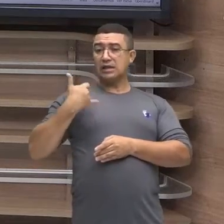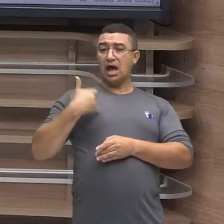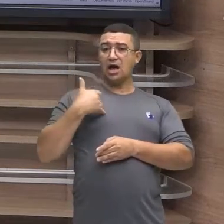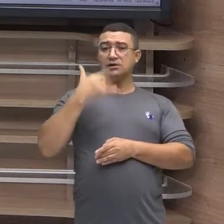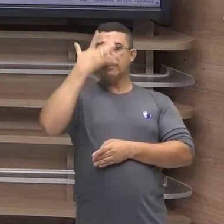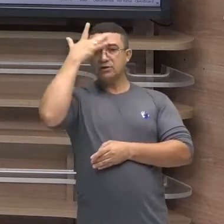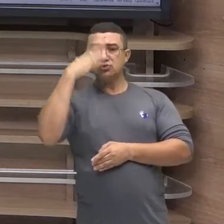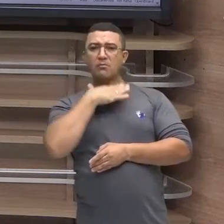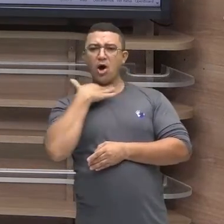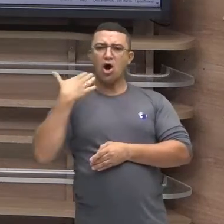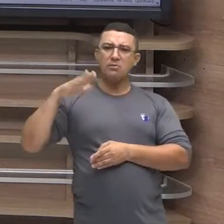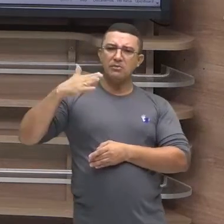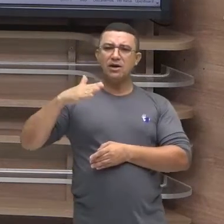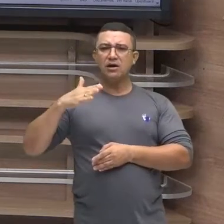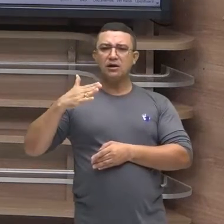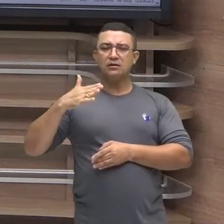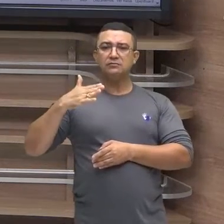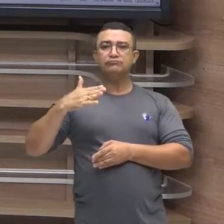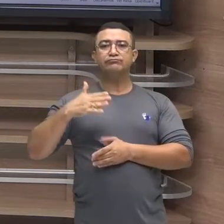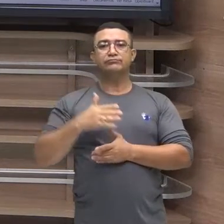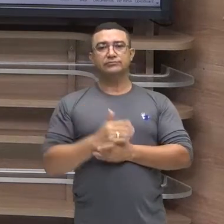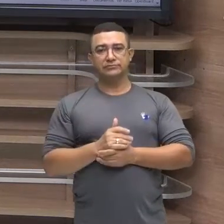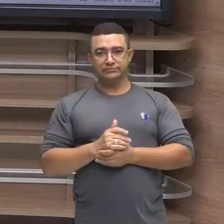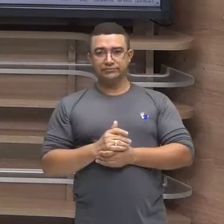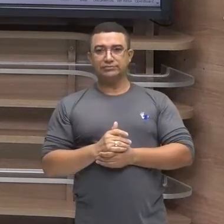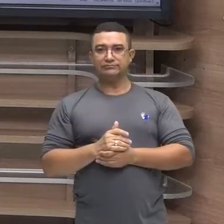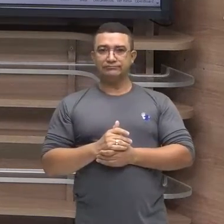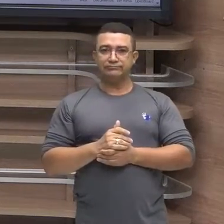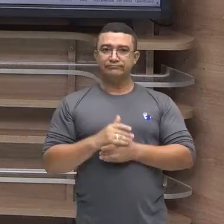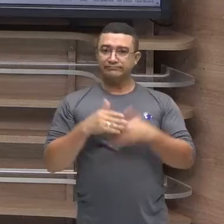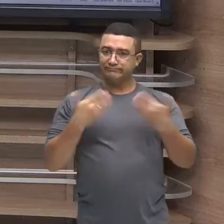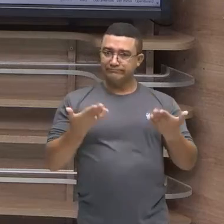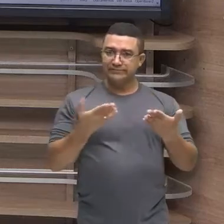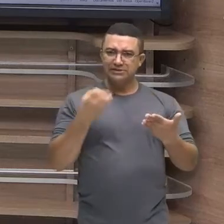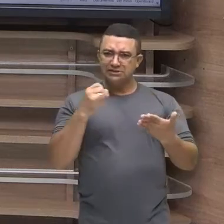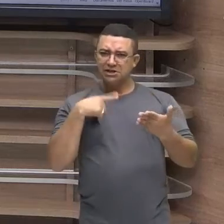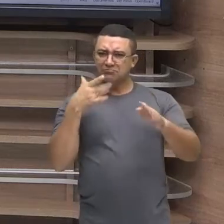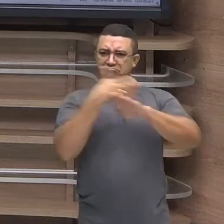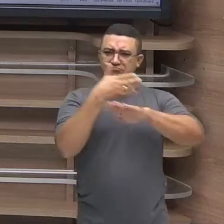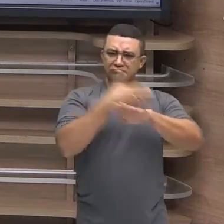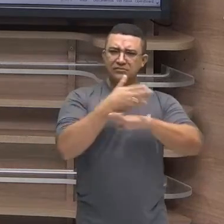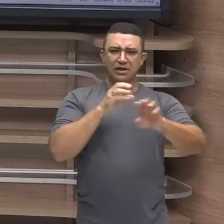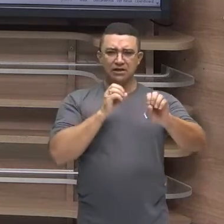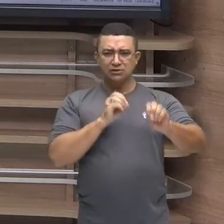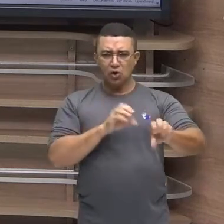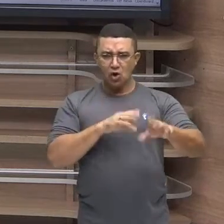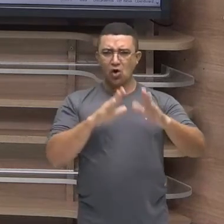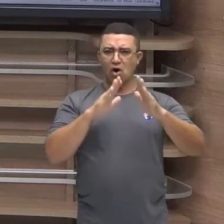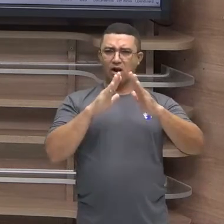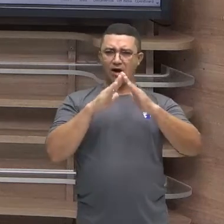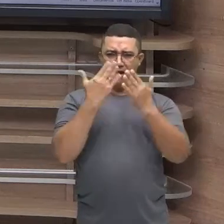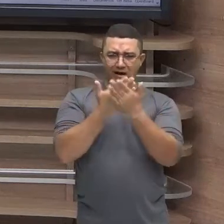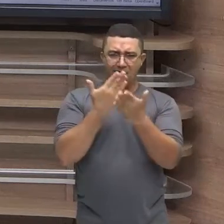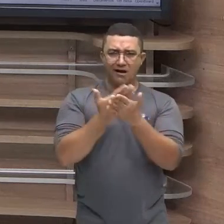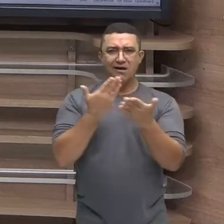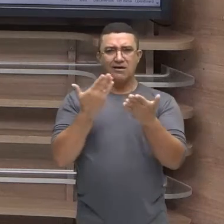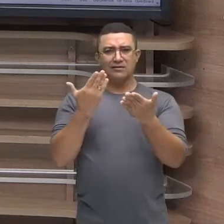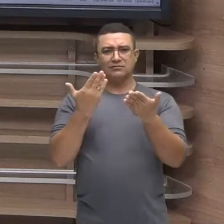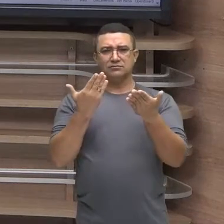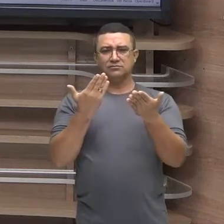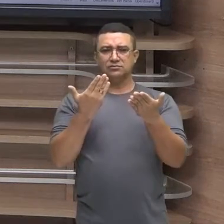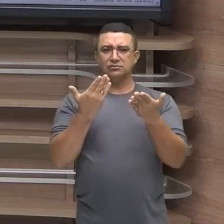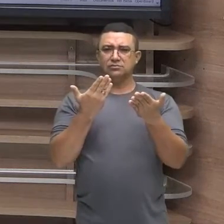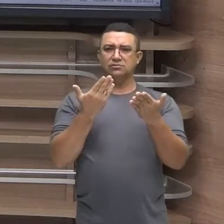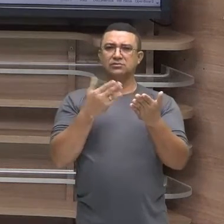a média que aquela população alcança de idade, se tem acesso à educação, a escolas, prosseguimento aí